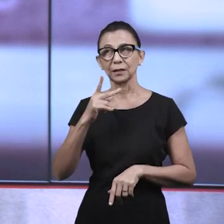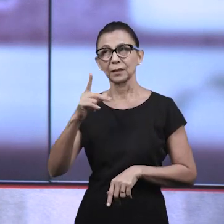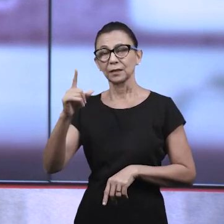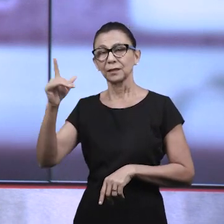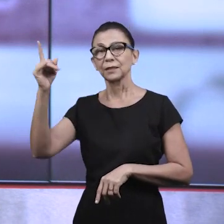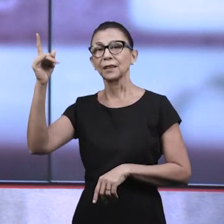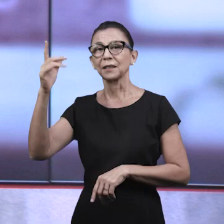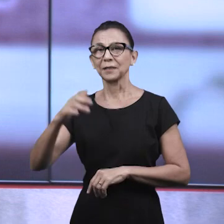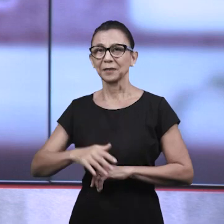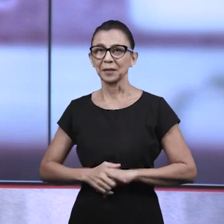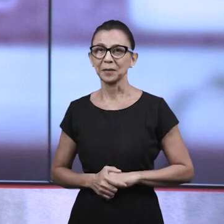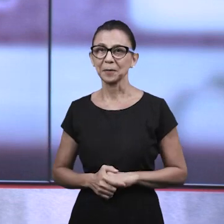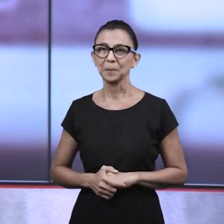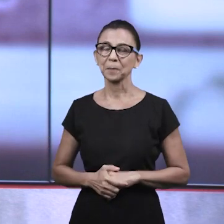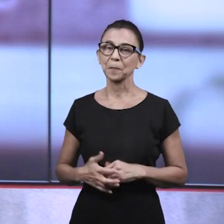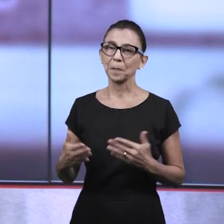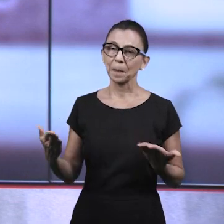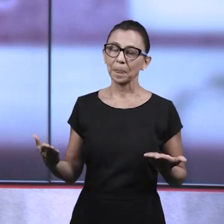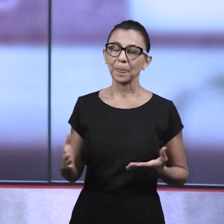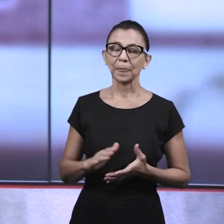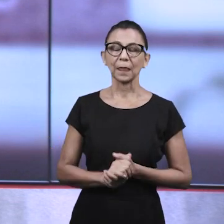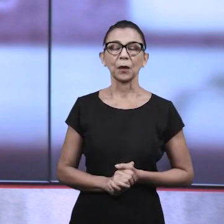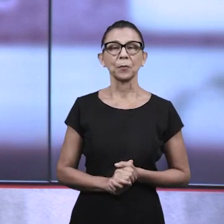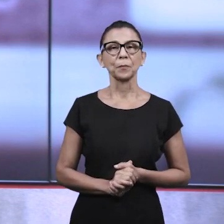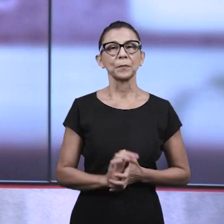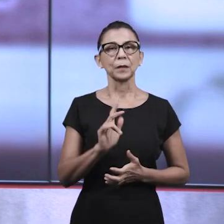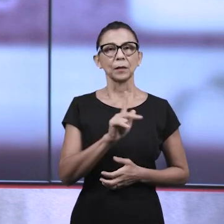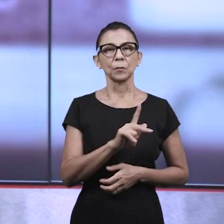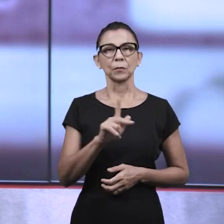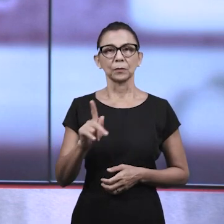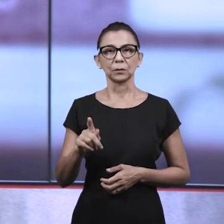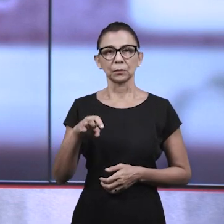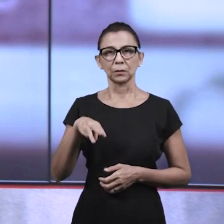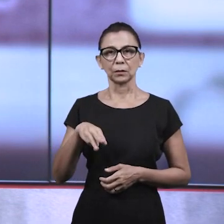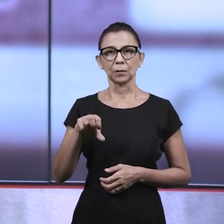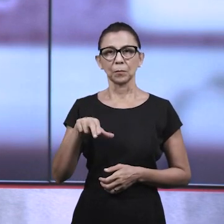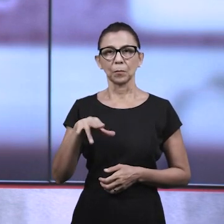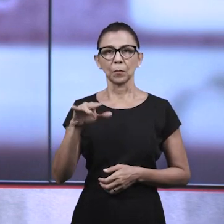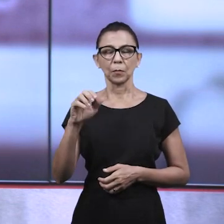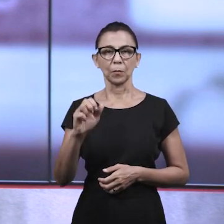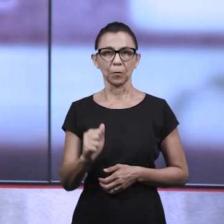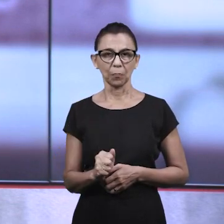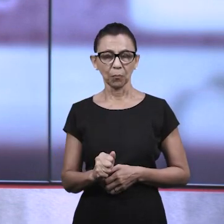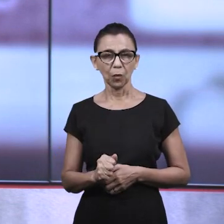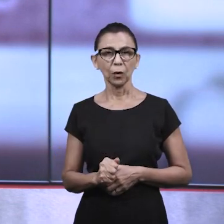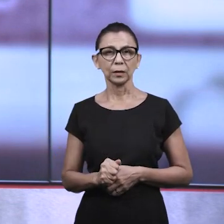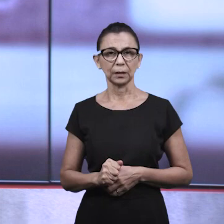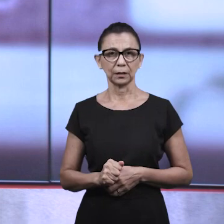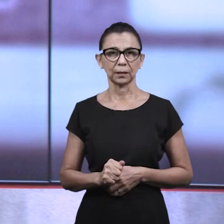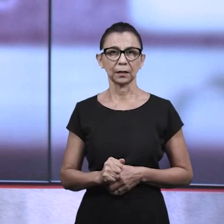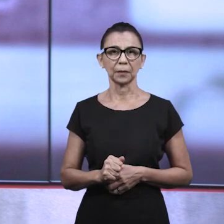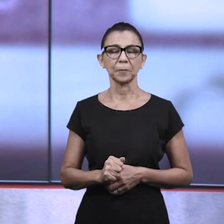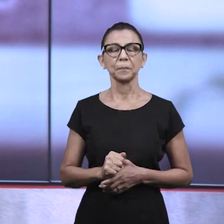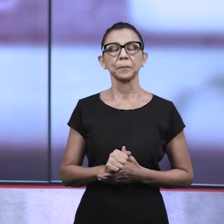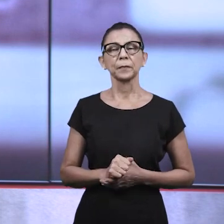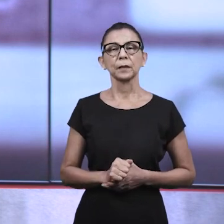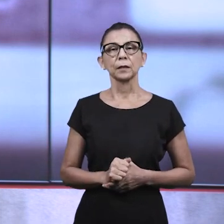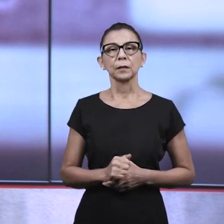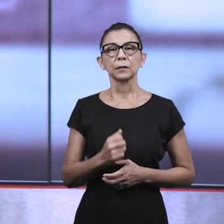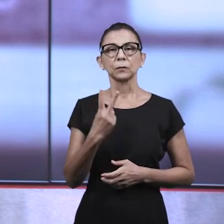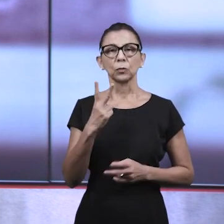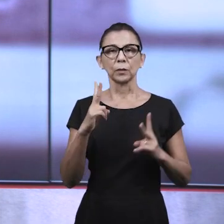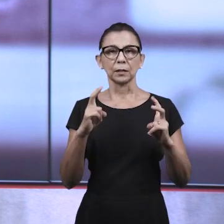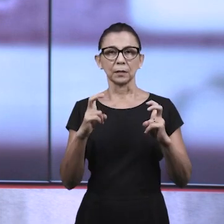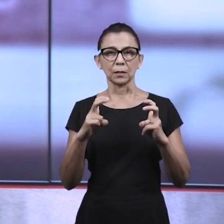com Deus. Como a professora Mônica Médici, doutora em educação, ressaltou nos 2 episódios de